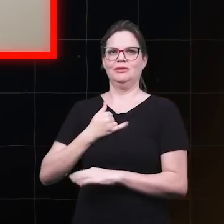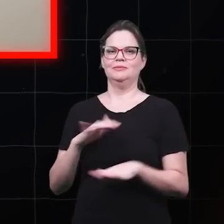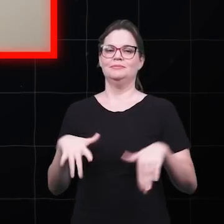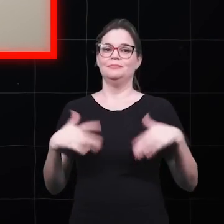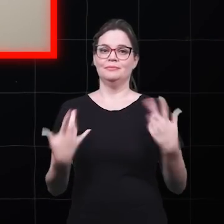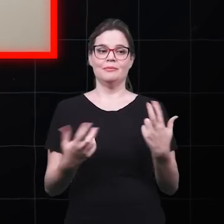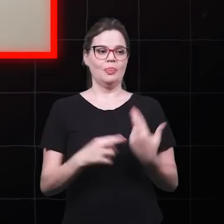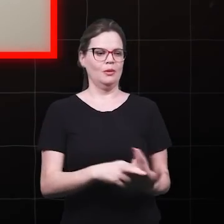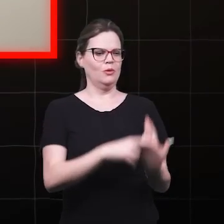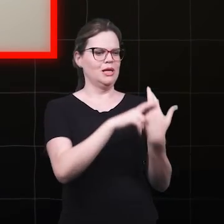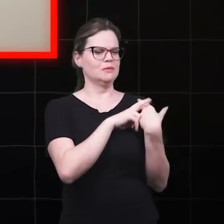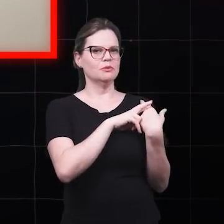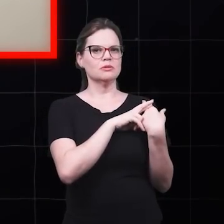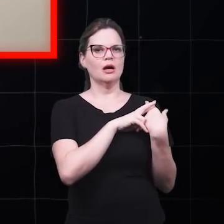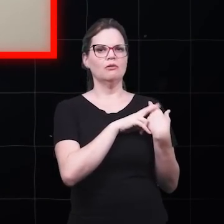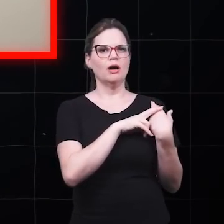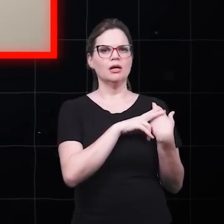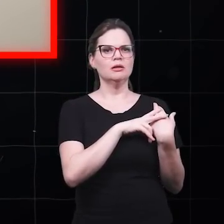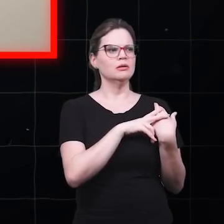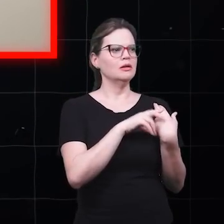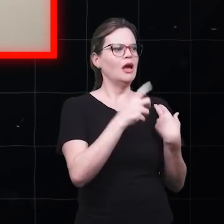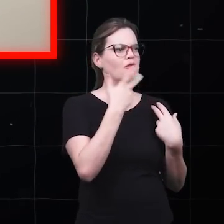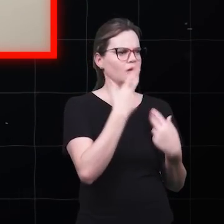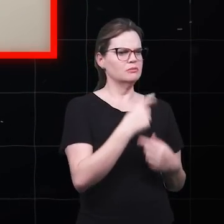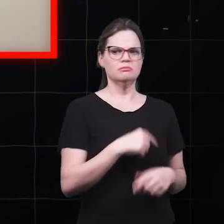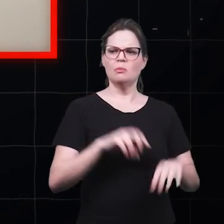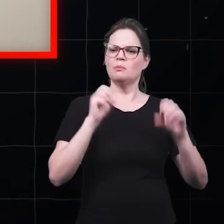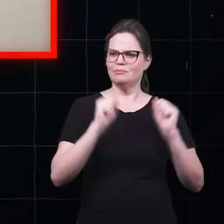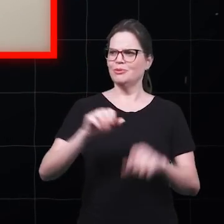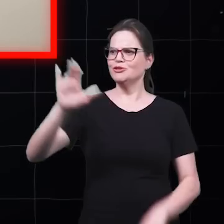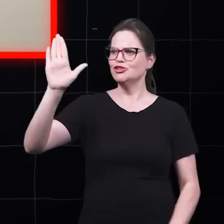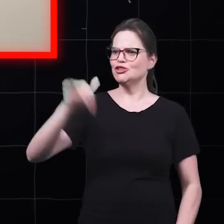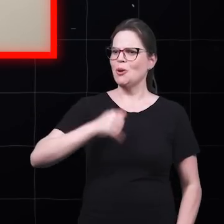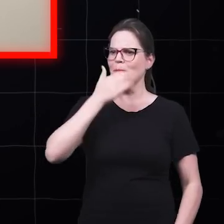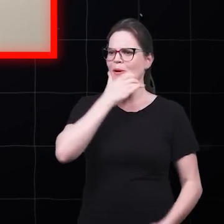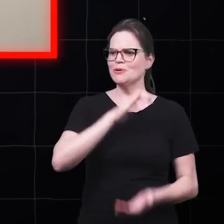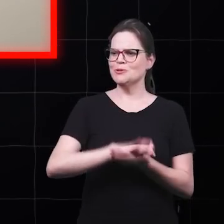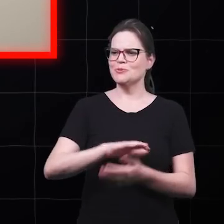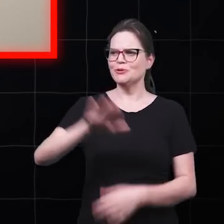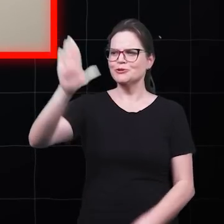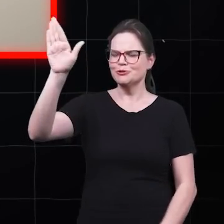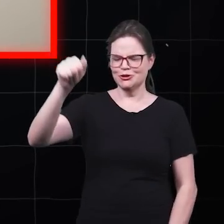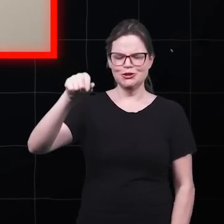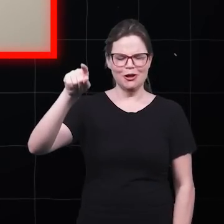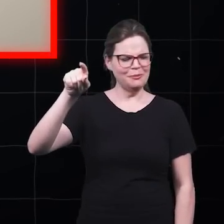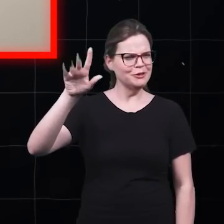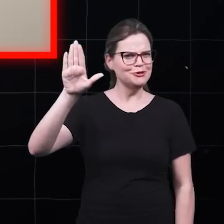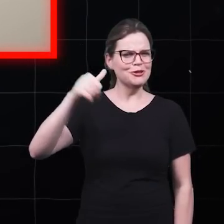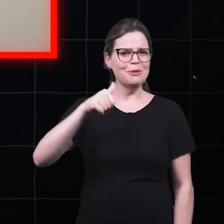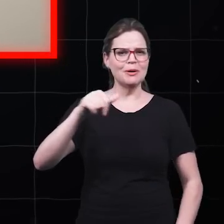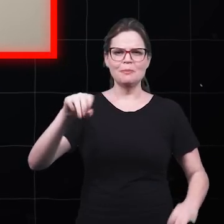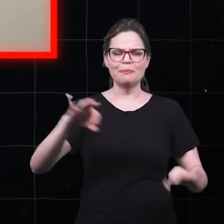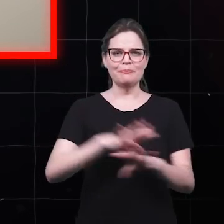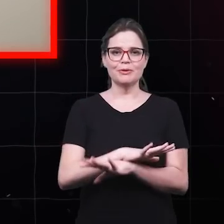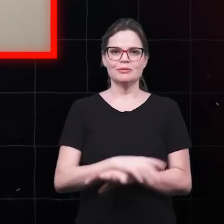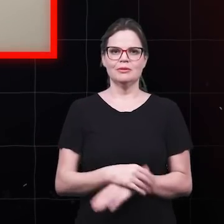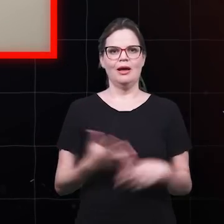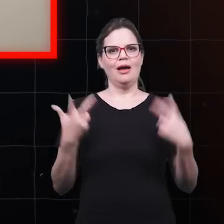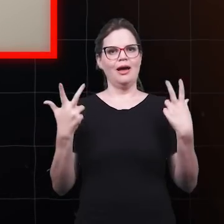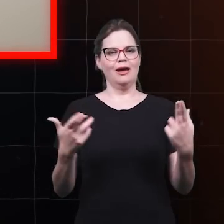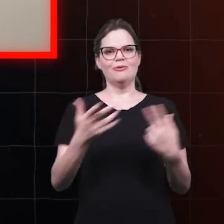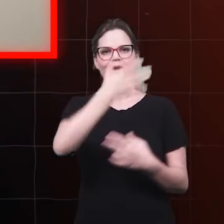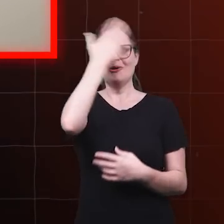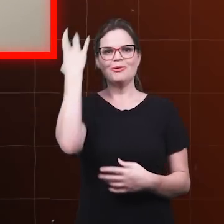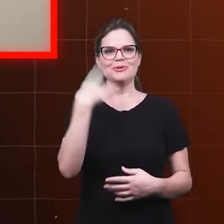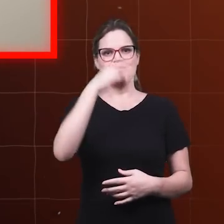diante daquilo, ele manda chamar o esposo. Olha, pode chamar. Então, é esse momento que nós estamos esperando.